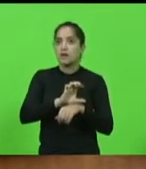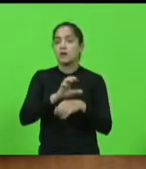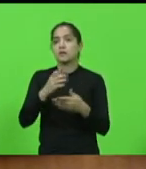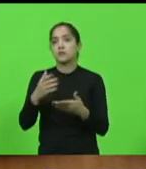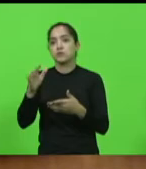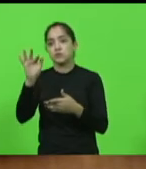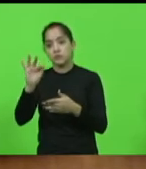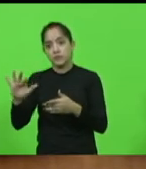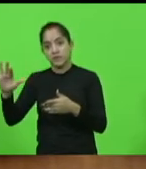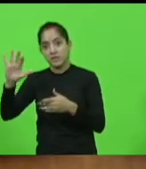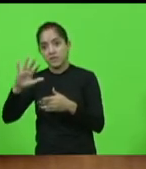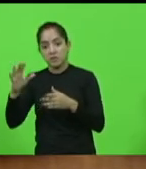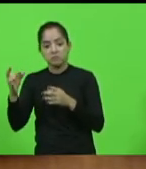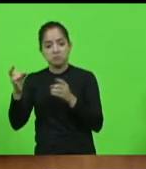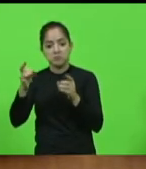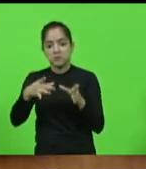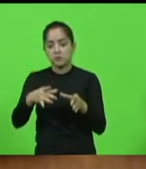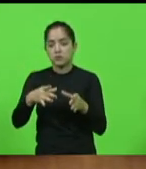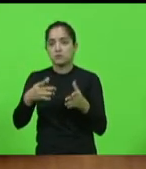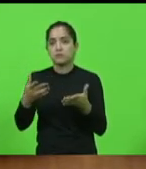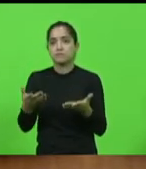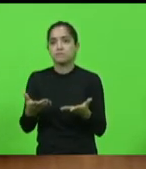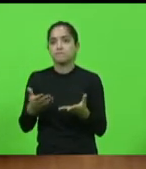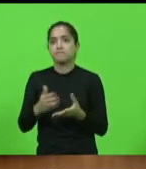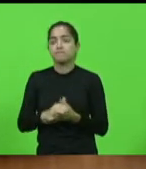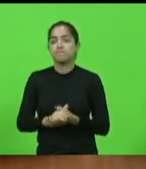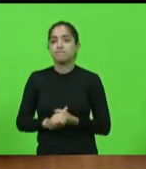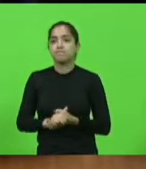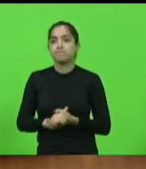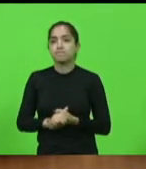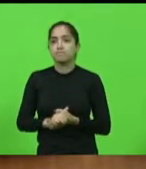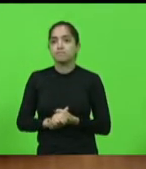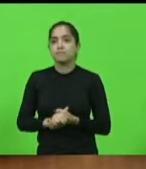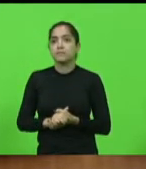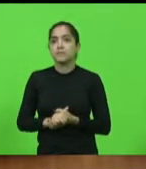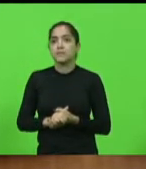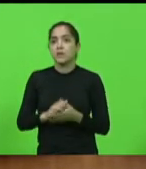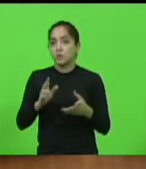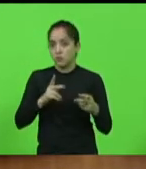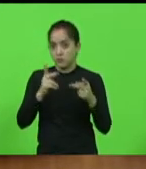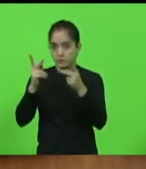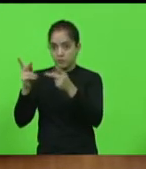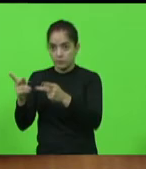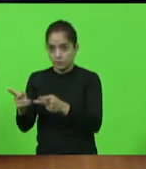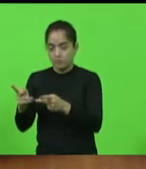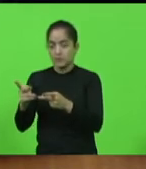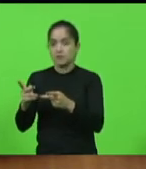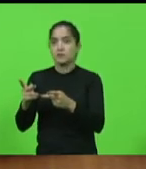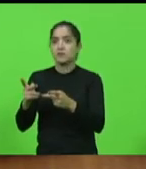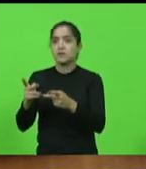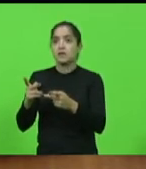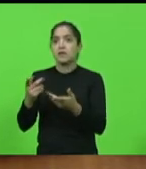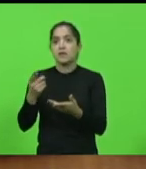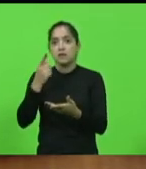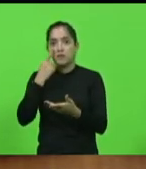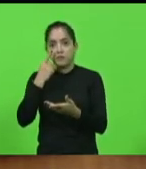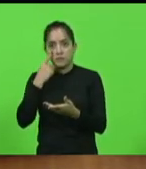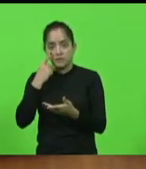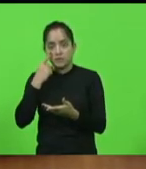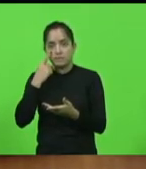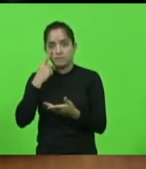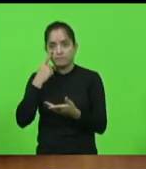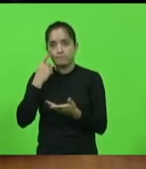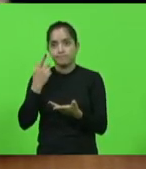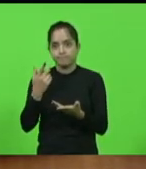um abandono da região oeste catarinense. E na visita que fiz ao extremo oeste catarinense, pude presenciar a